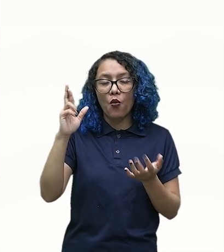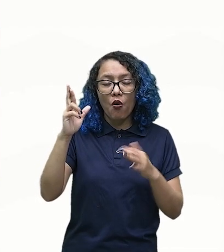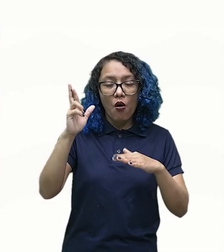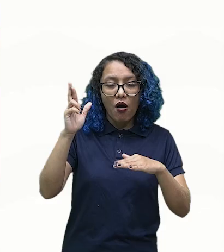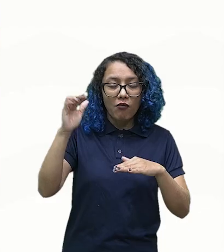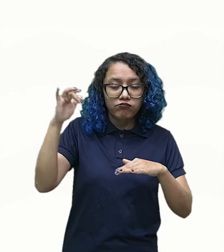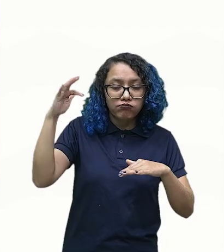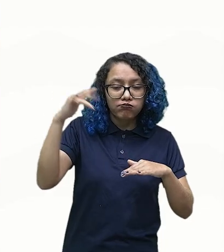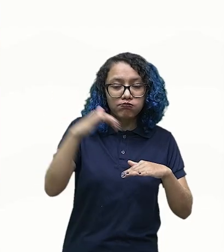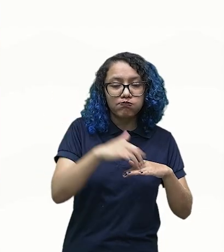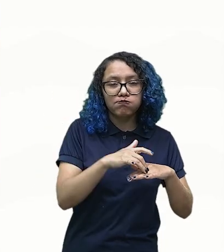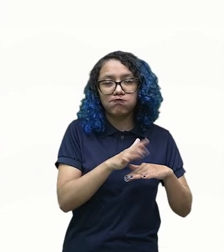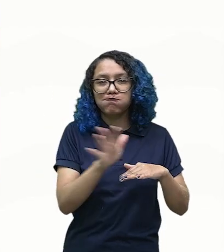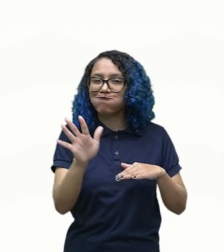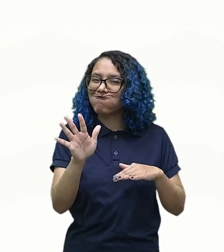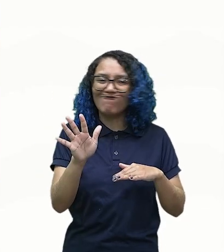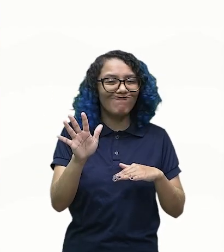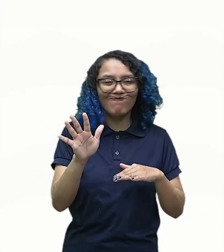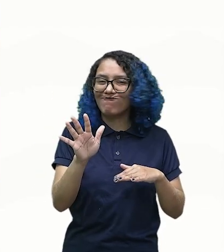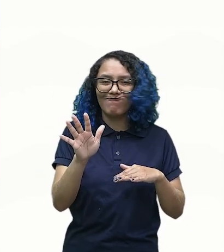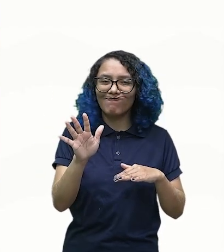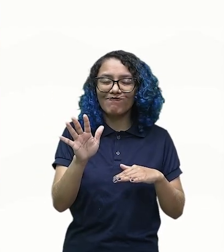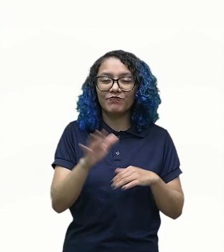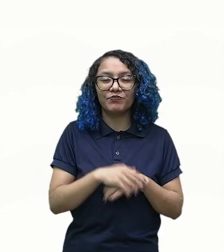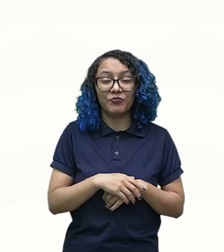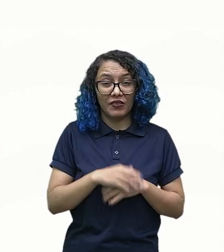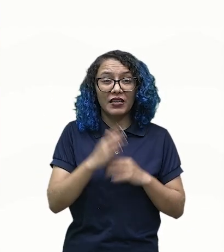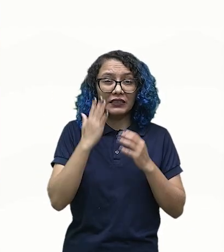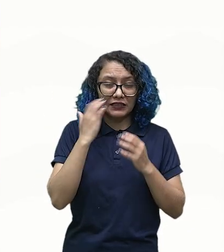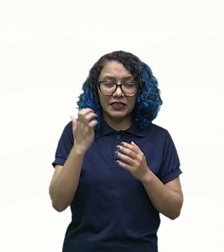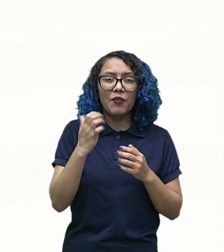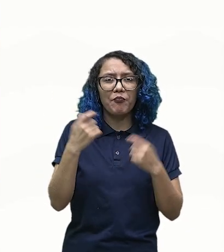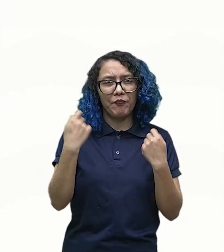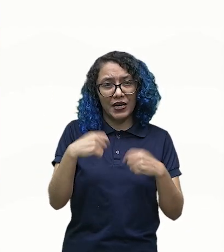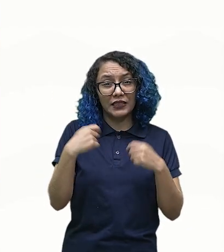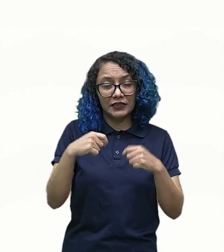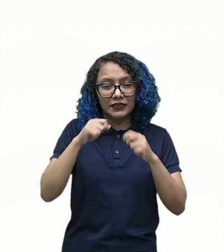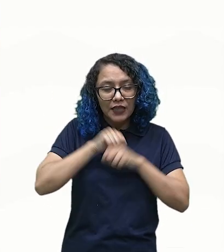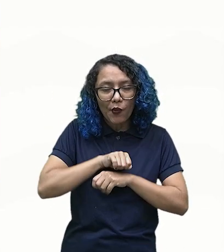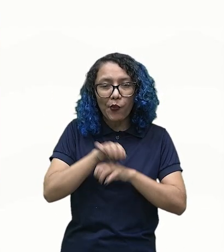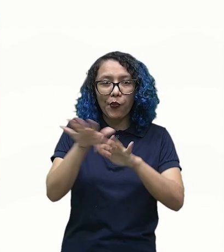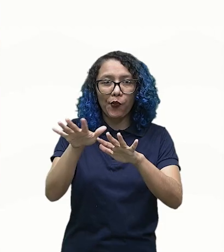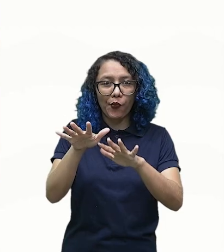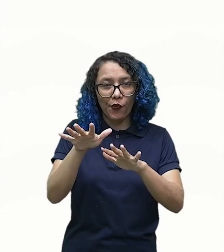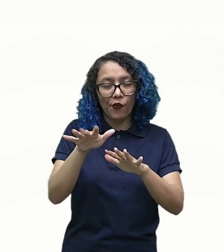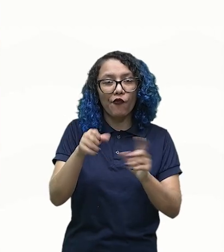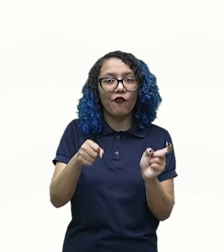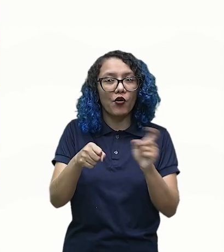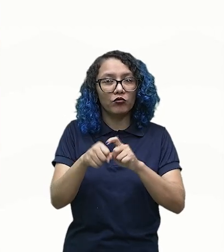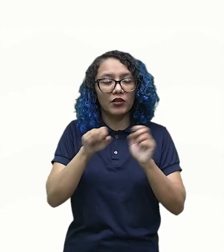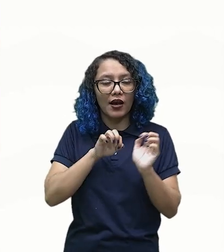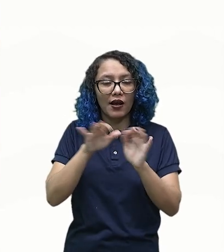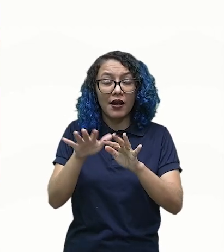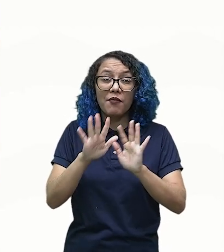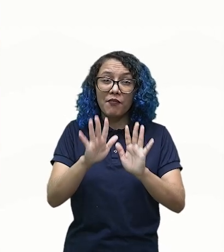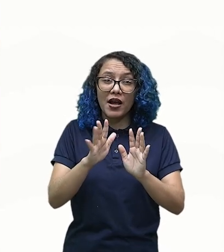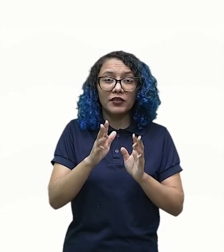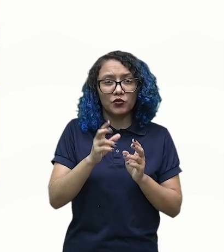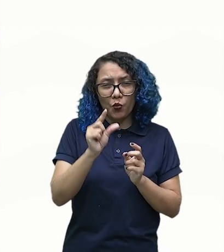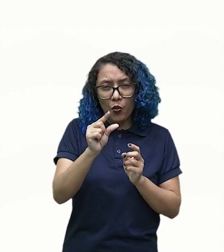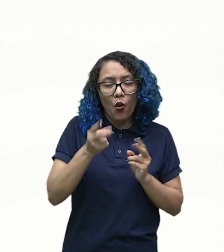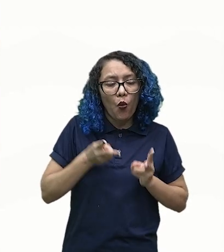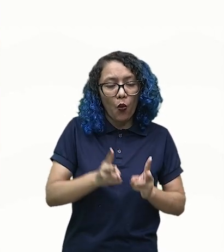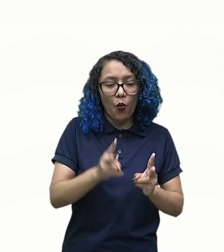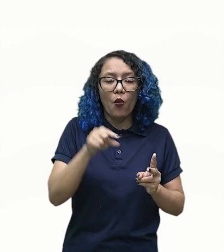quê? Vimos que parte do que recebemos do Sol, ele tem que ser dissipado para o espaço e somente parte dele que fica